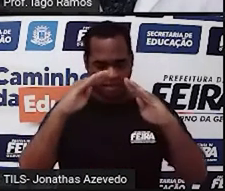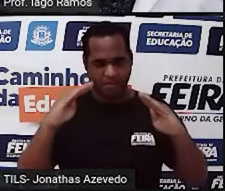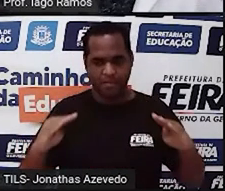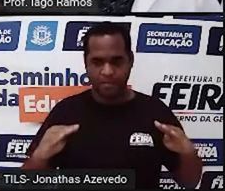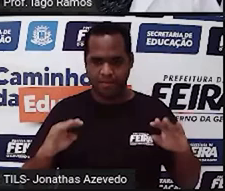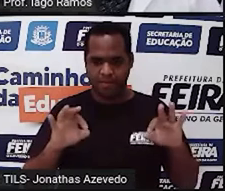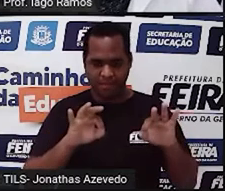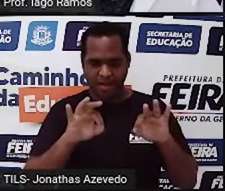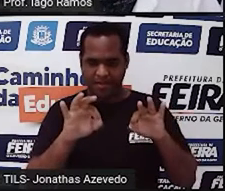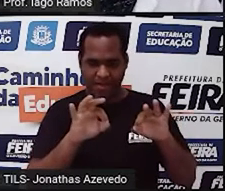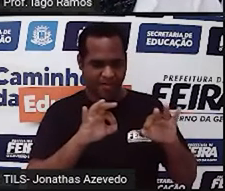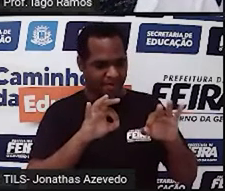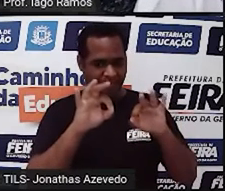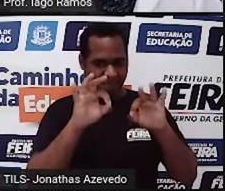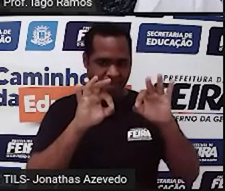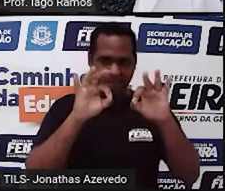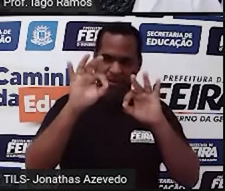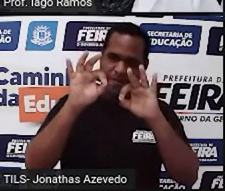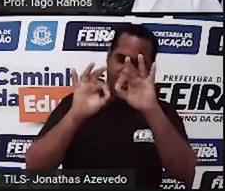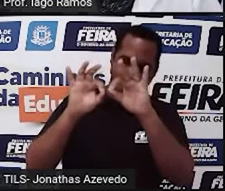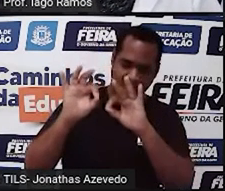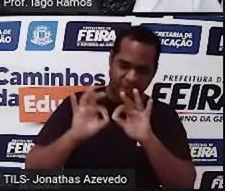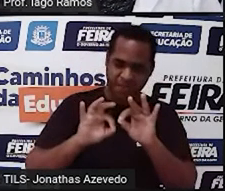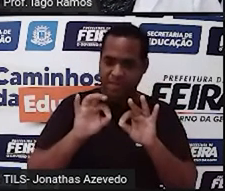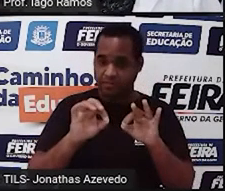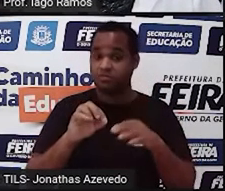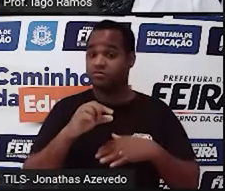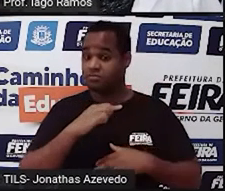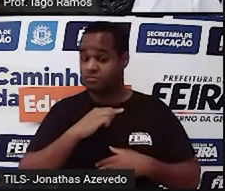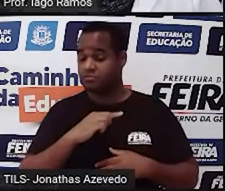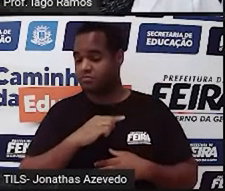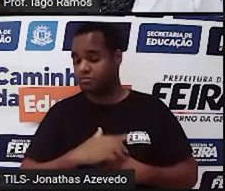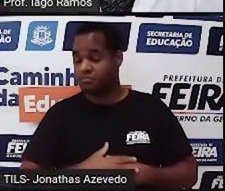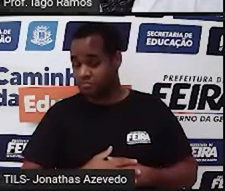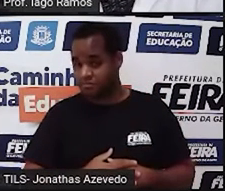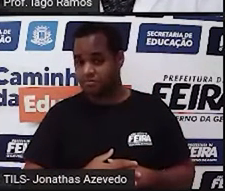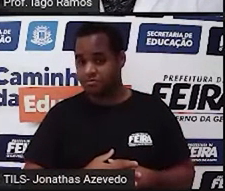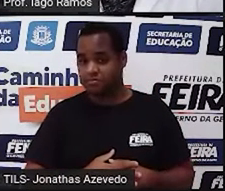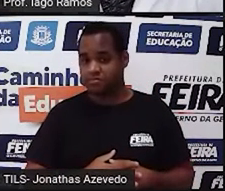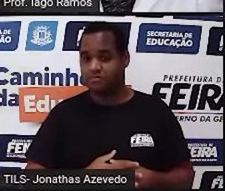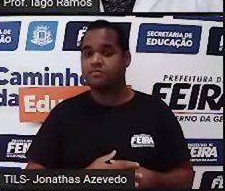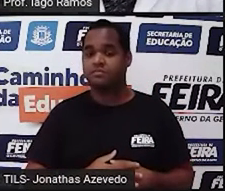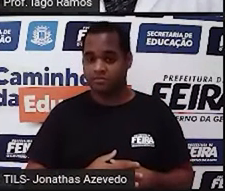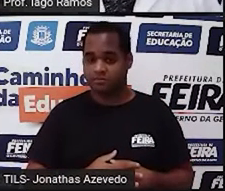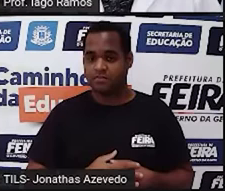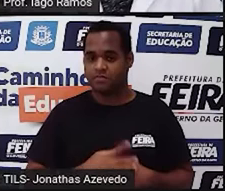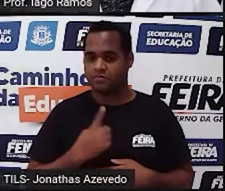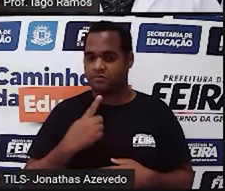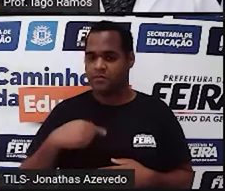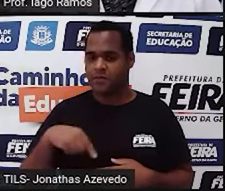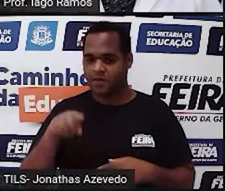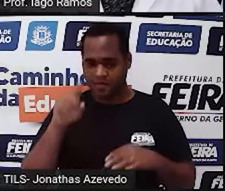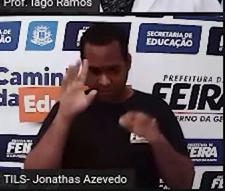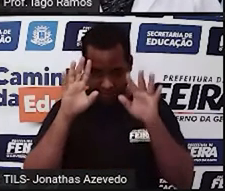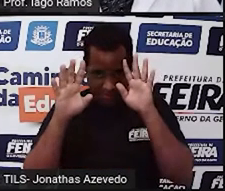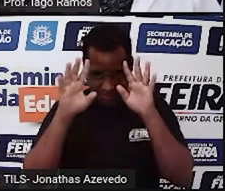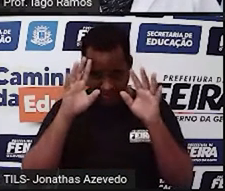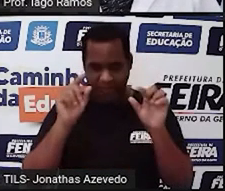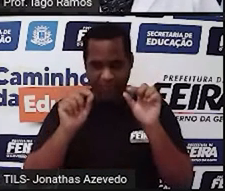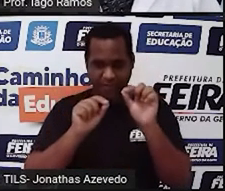construções arquitetônicas né e e a gente pensa muito na